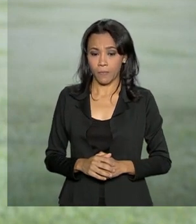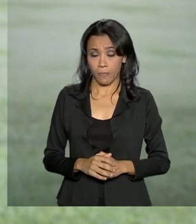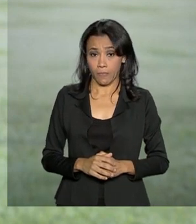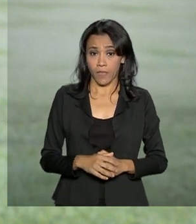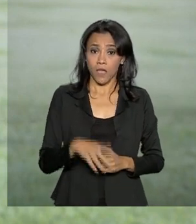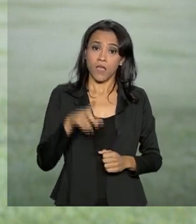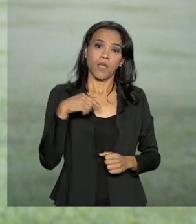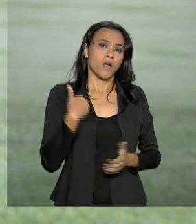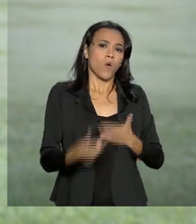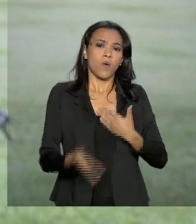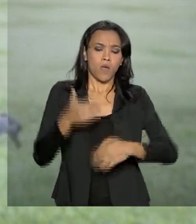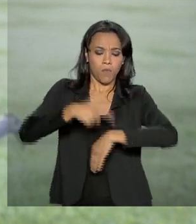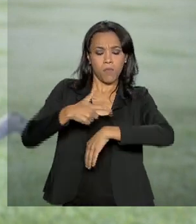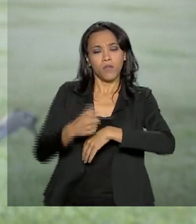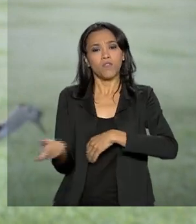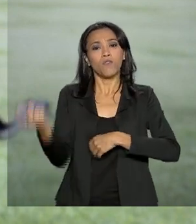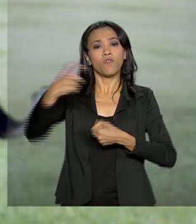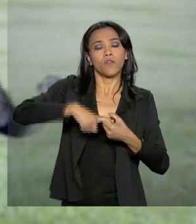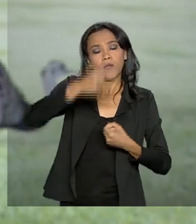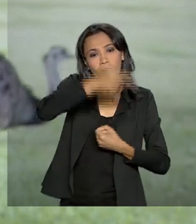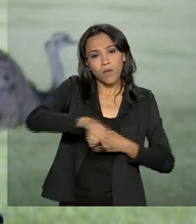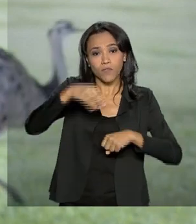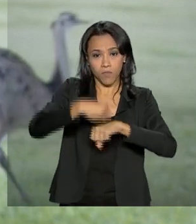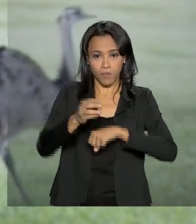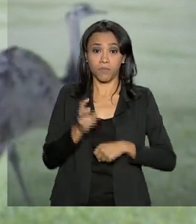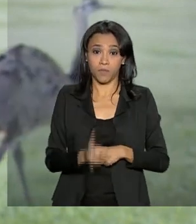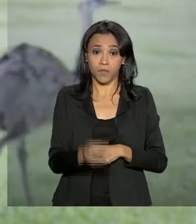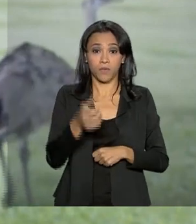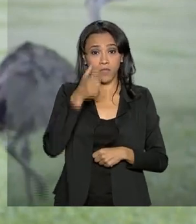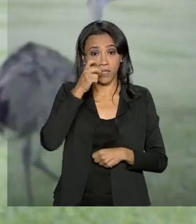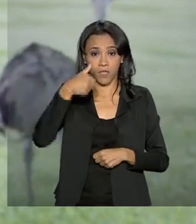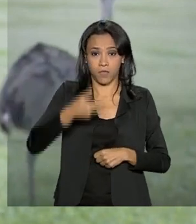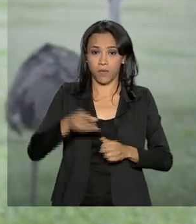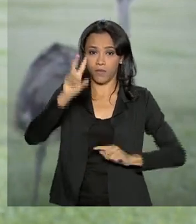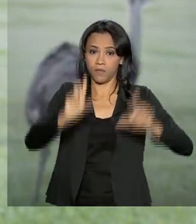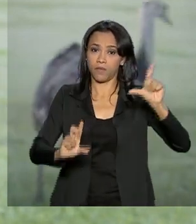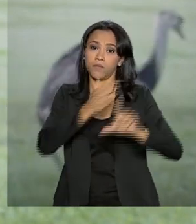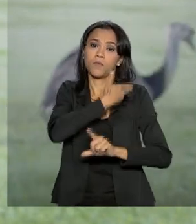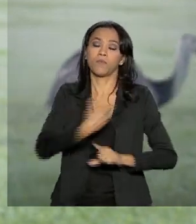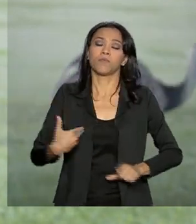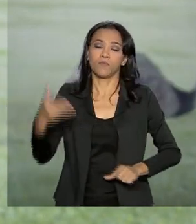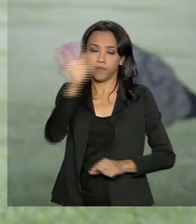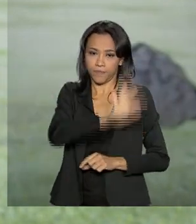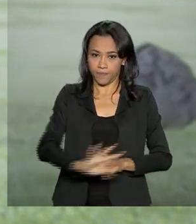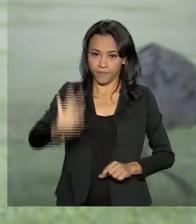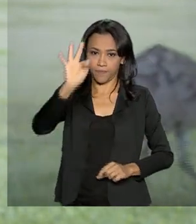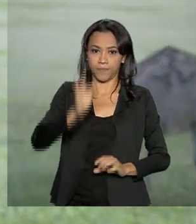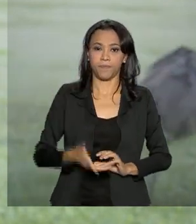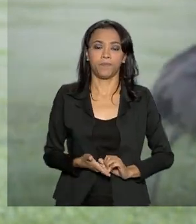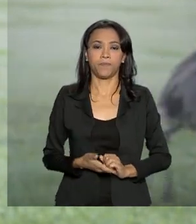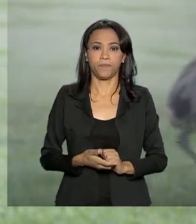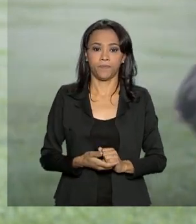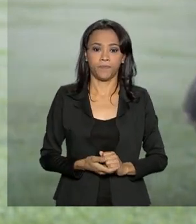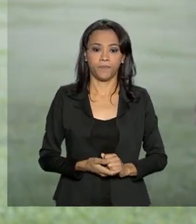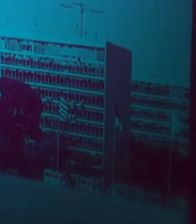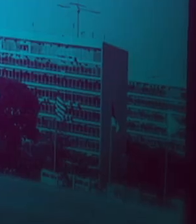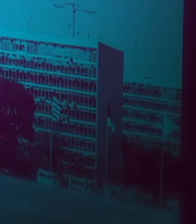E a gente pode voltar a qualquer momento com mais informações. Fique com a gente na NBR, a TV do Governo Federal.